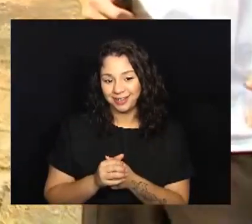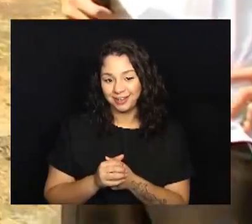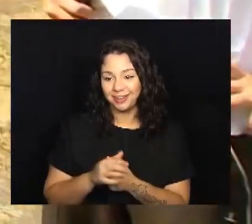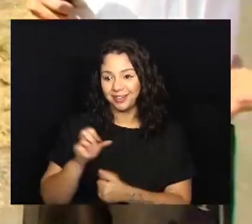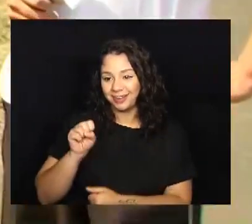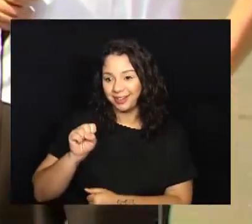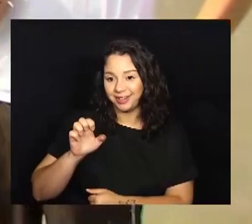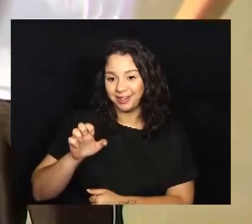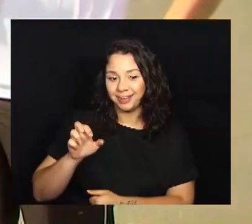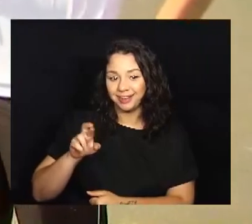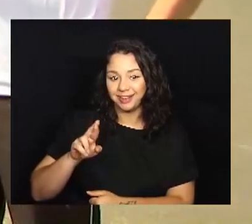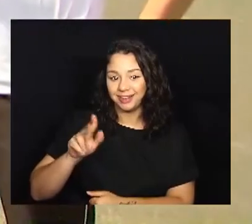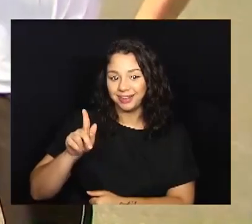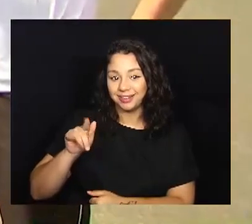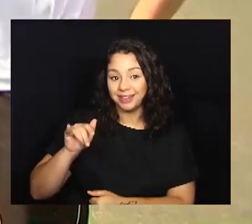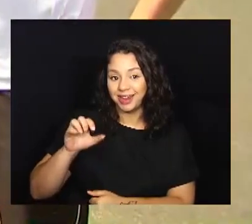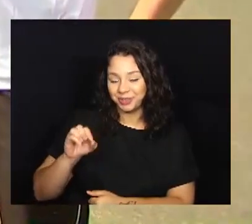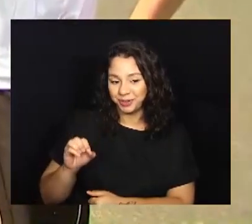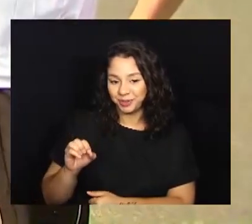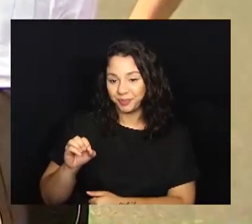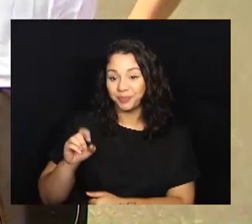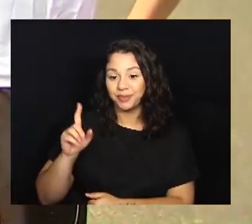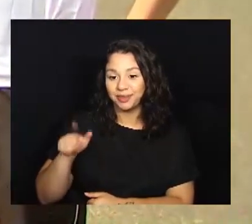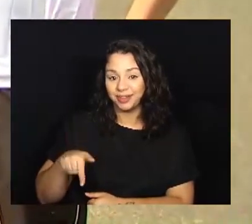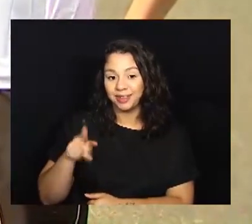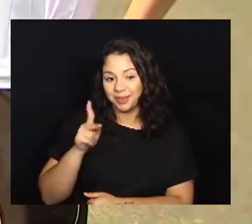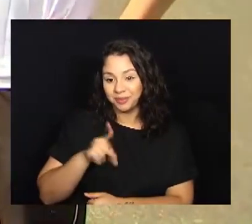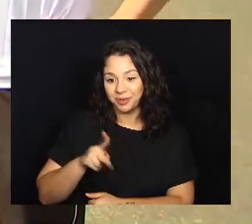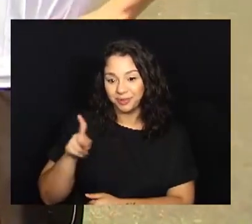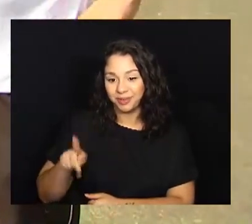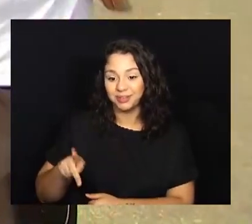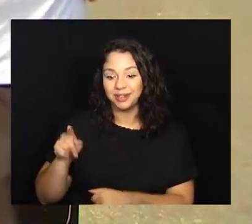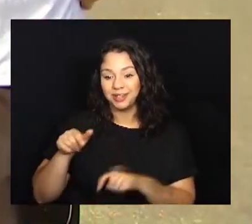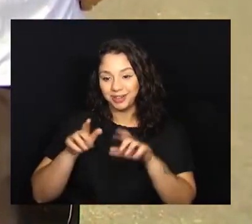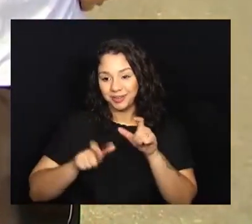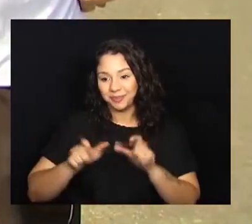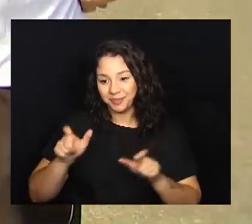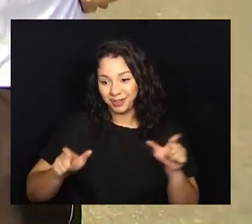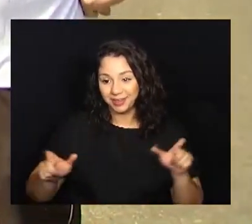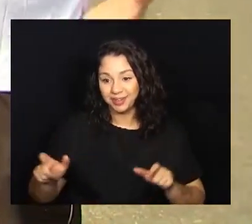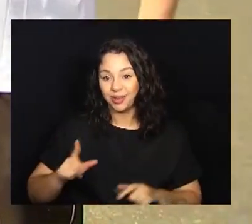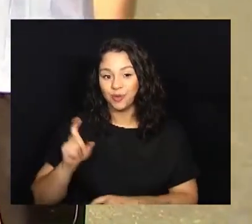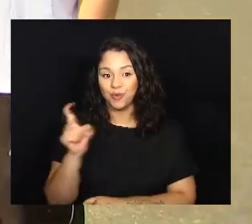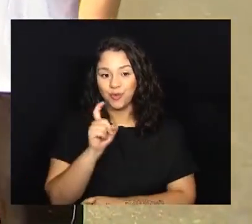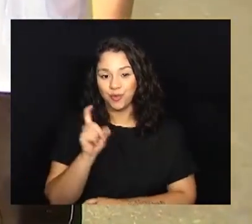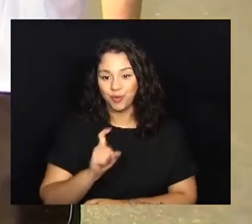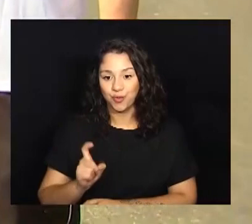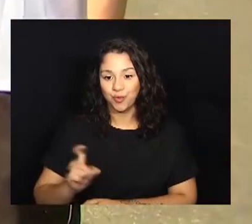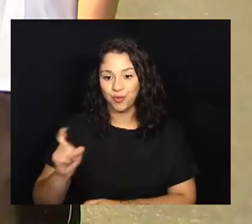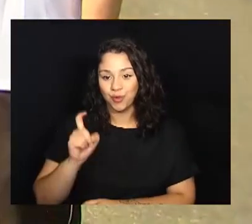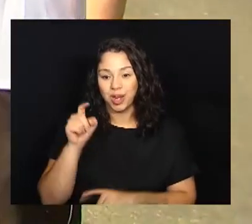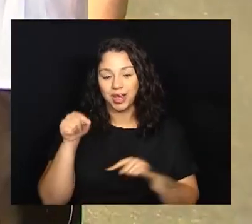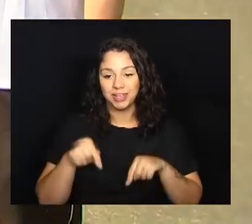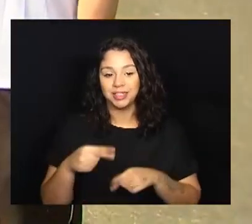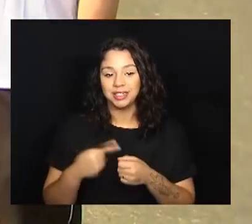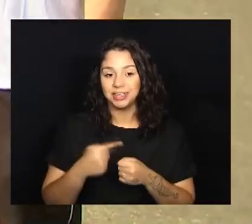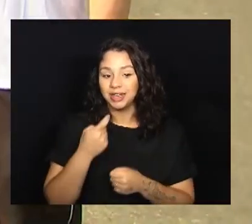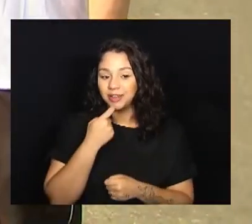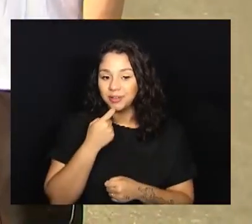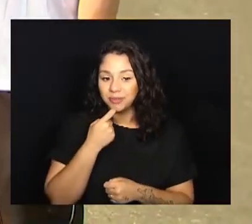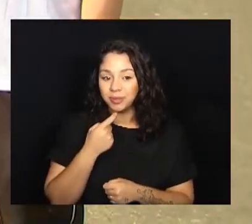Sérgio Campelo. Ele é o professor aqui da garotada, né? Grafiteiro aqui da cidade de Campinas, que está ensinando